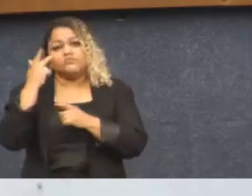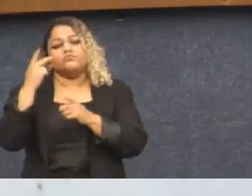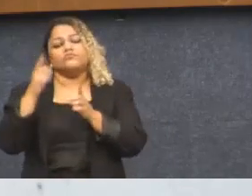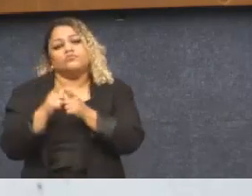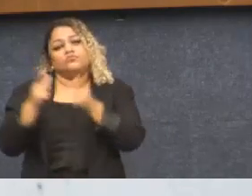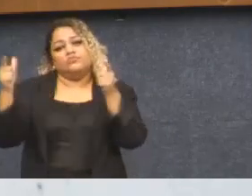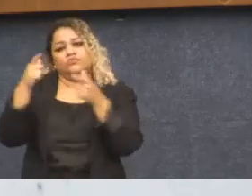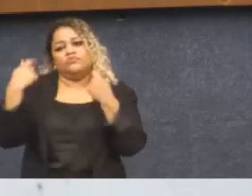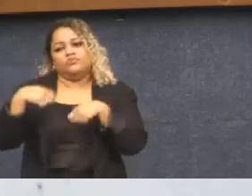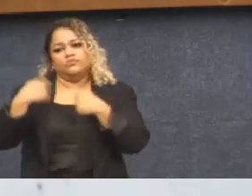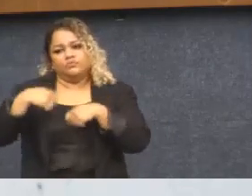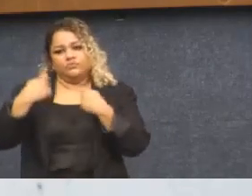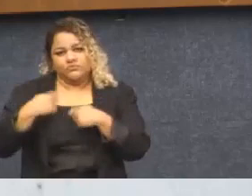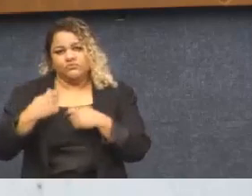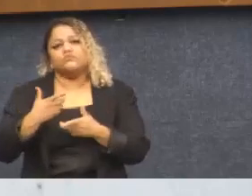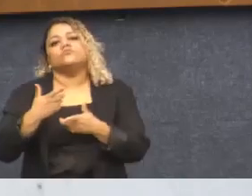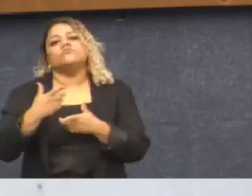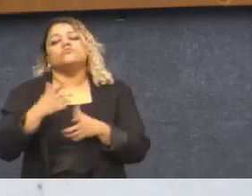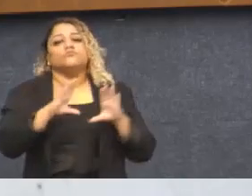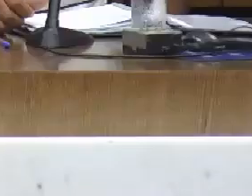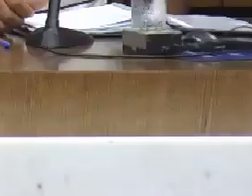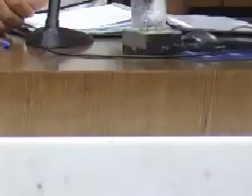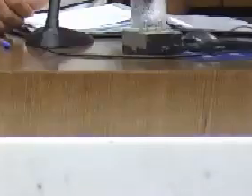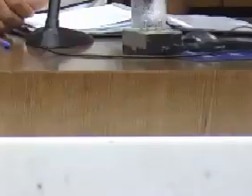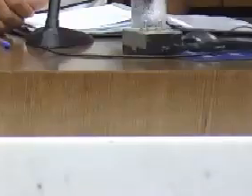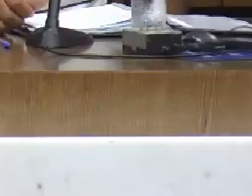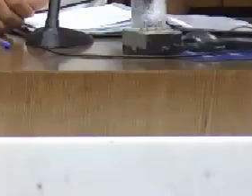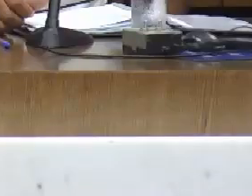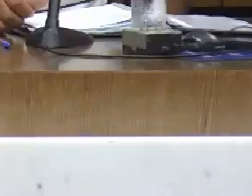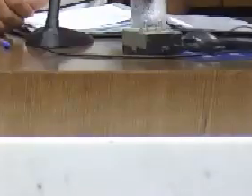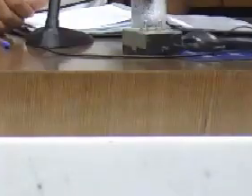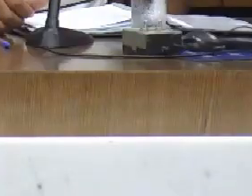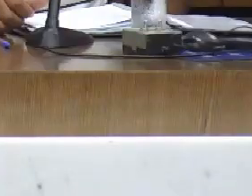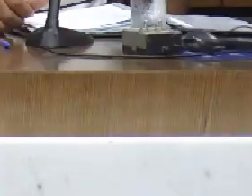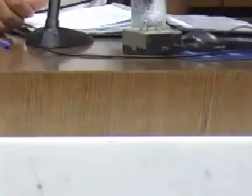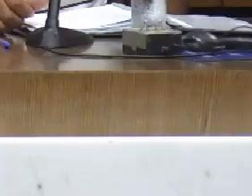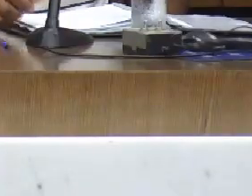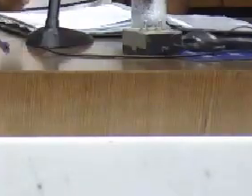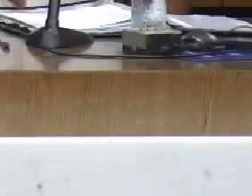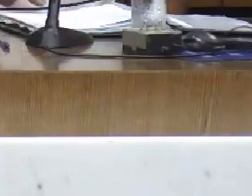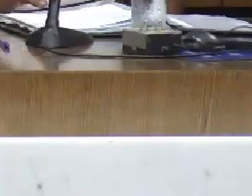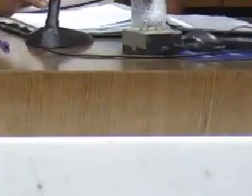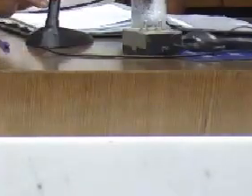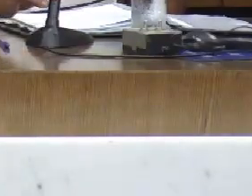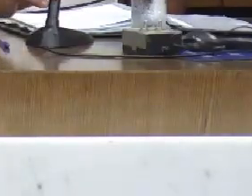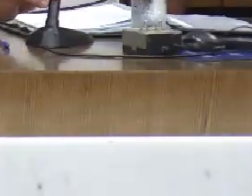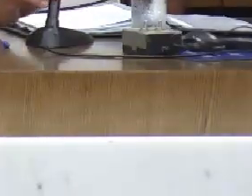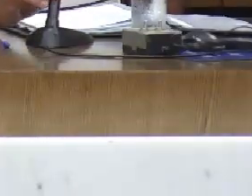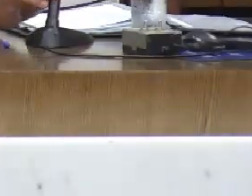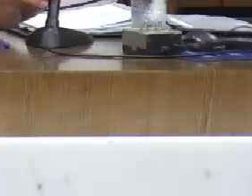das comissões, mesa, pela constitucionalidade, legalidade, regimentalidade, pela aprovação.